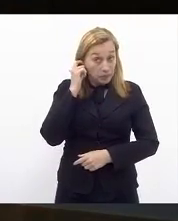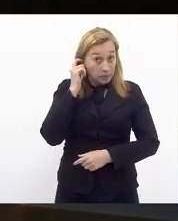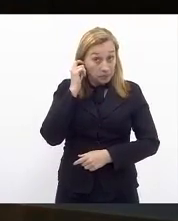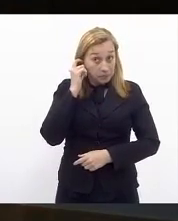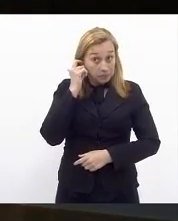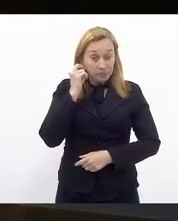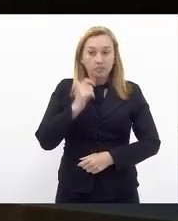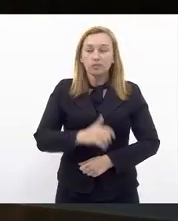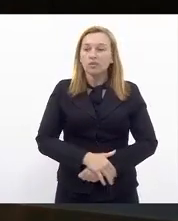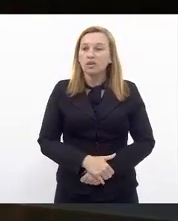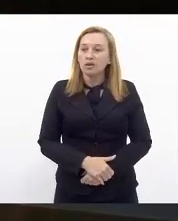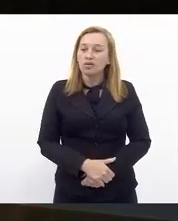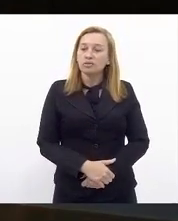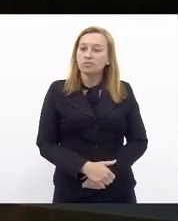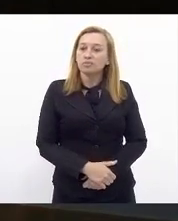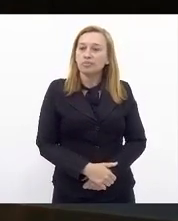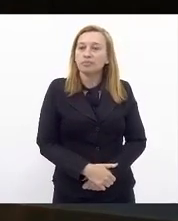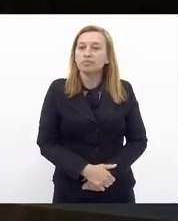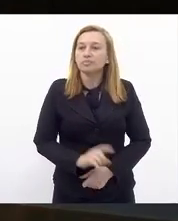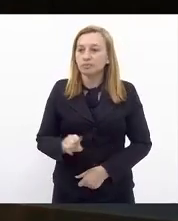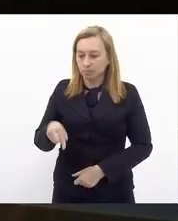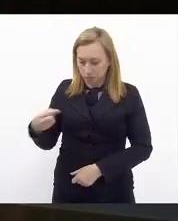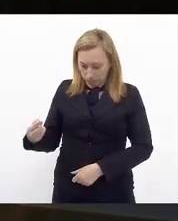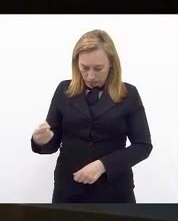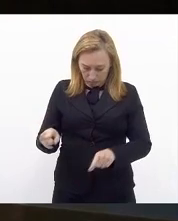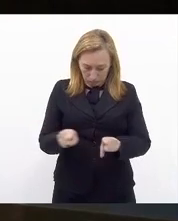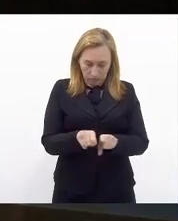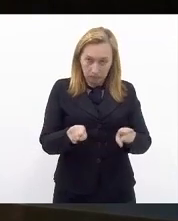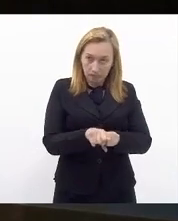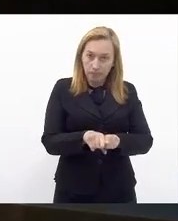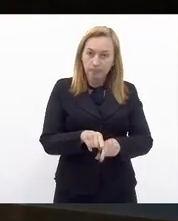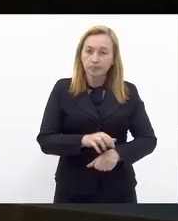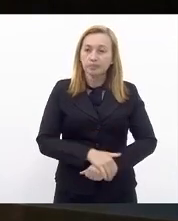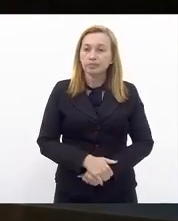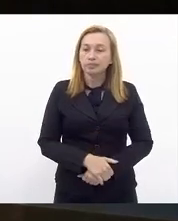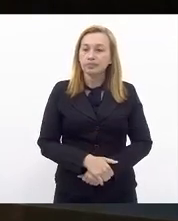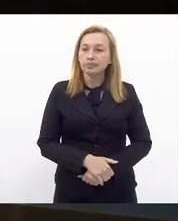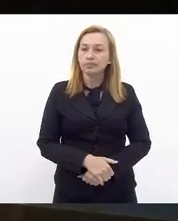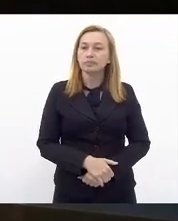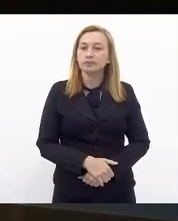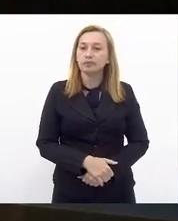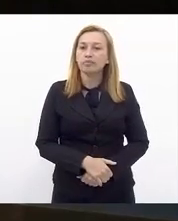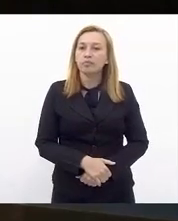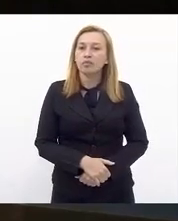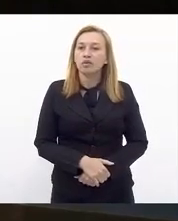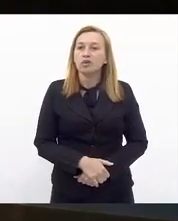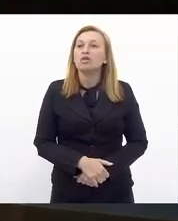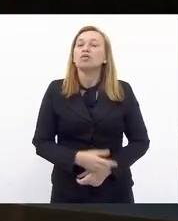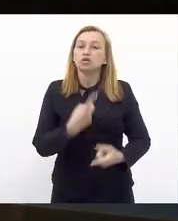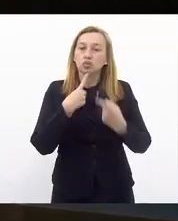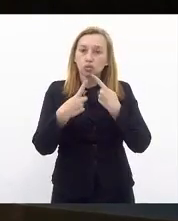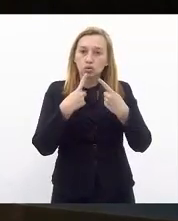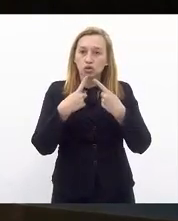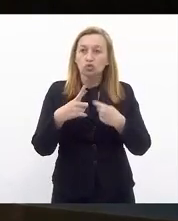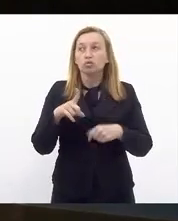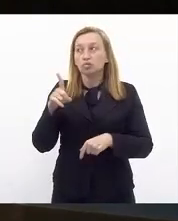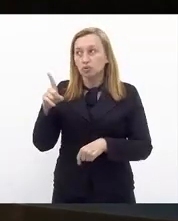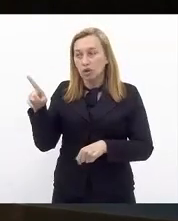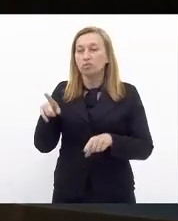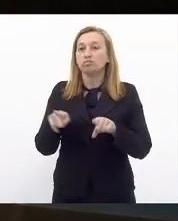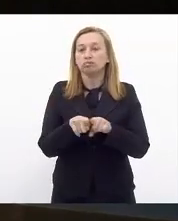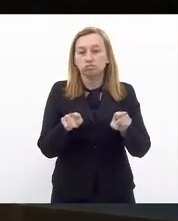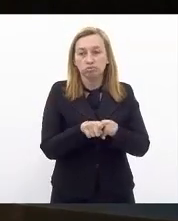Foi extinta essa qualidade outra coisa que Exclusive isso aqui foi muito discutido lá